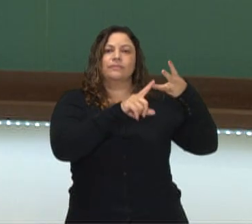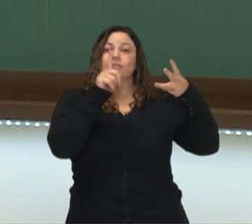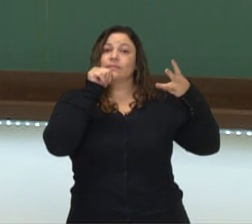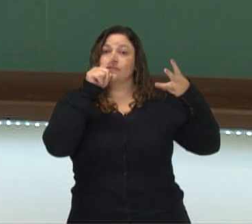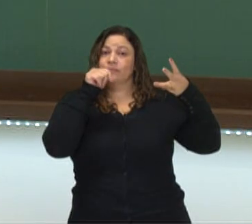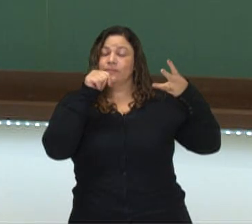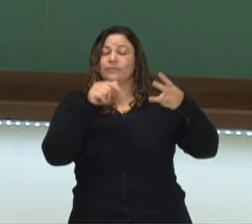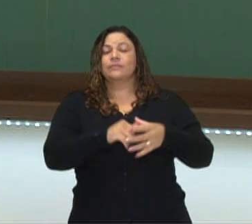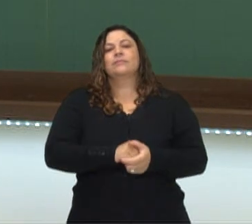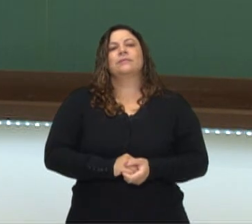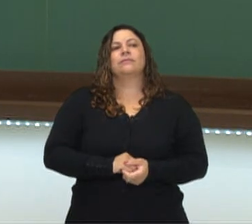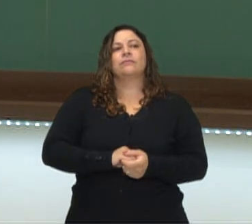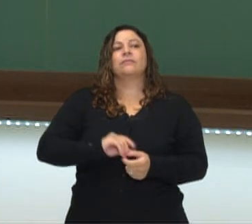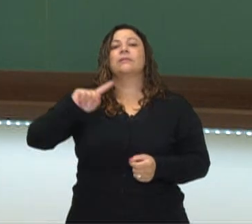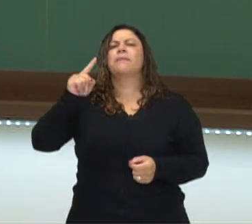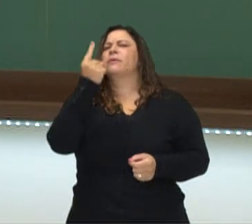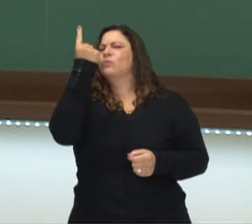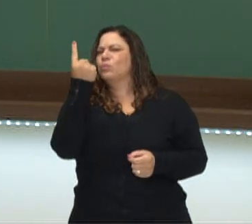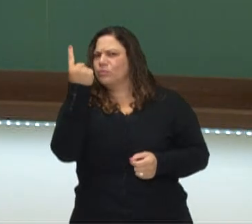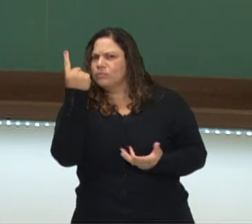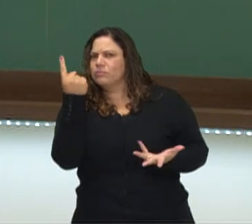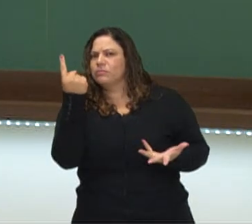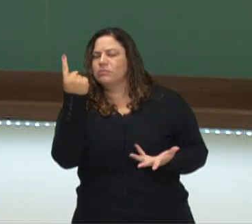presentes. Ok? Gostou de saber disso?